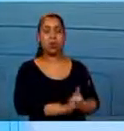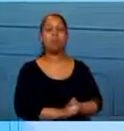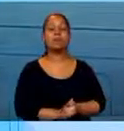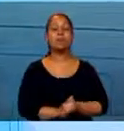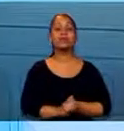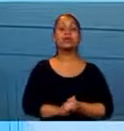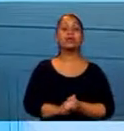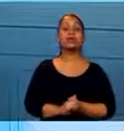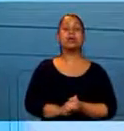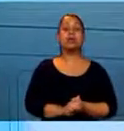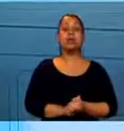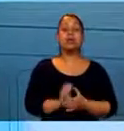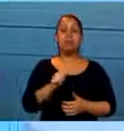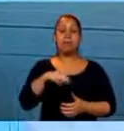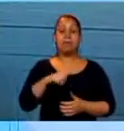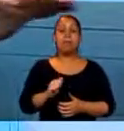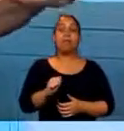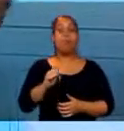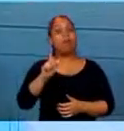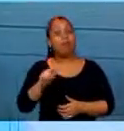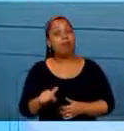história da ama,